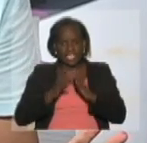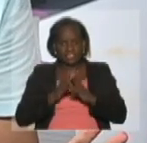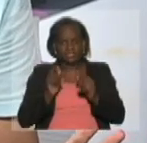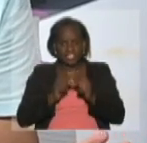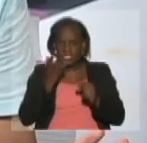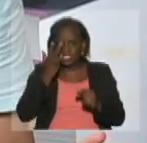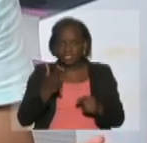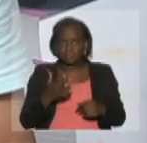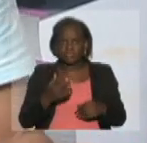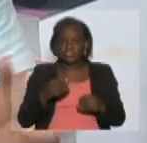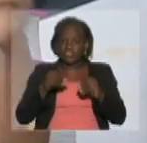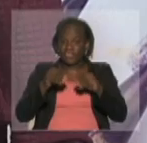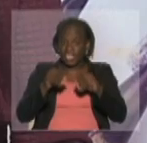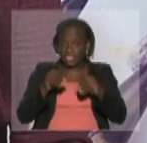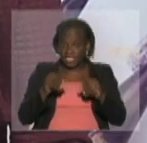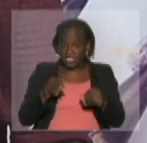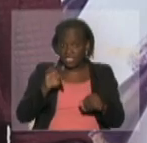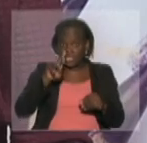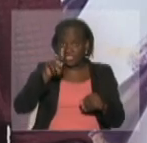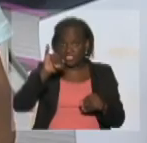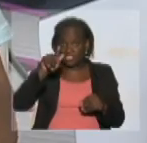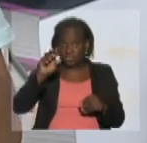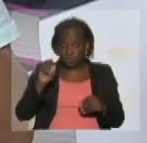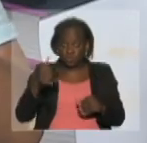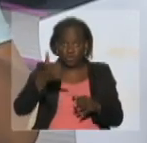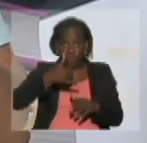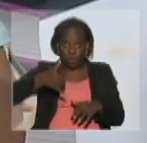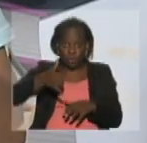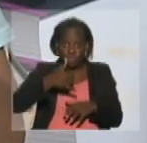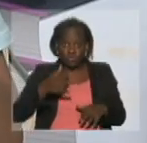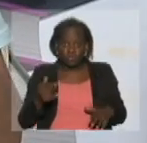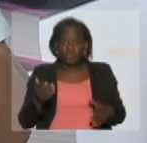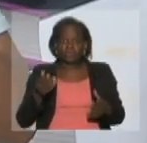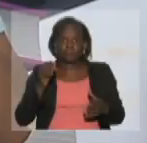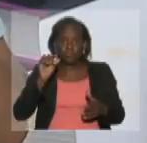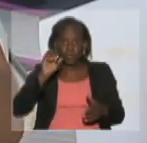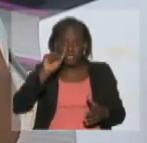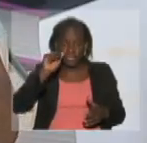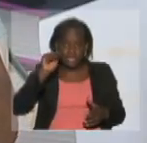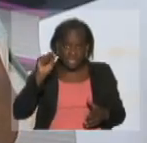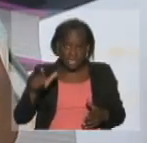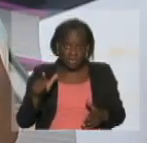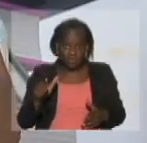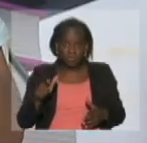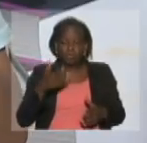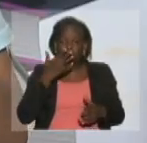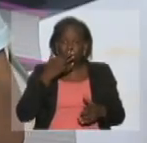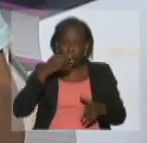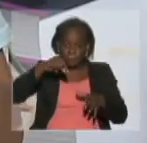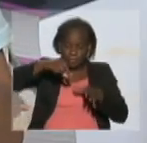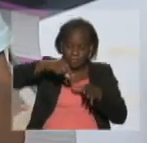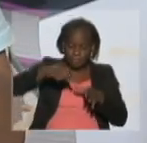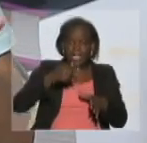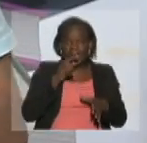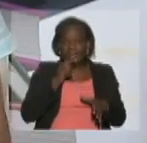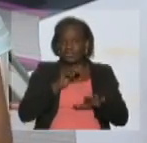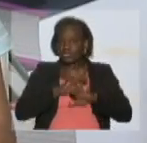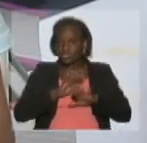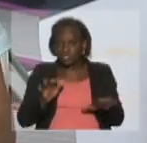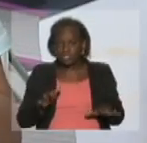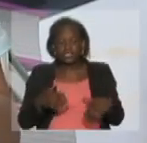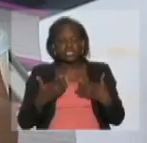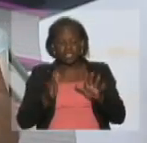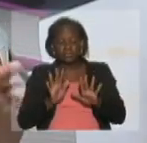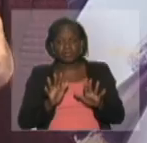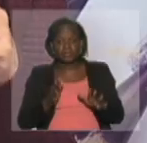super simples. Como? Com farinha de trigo, óleo, um pouquinho de sal, corante e água.